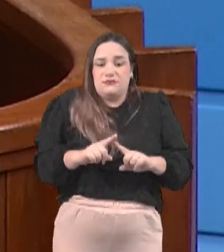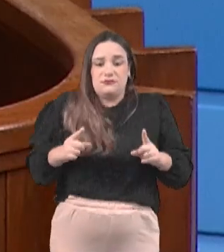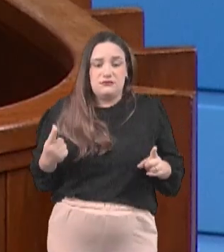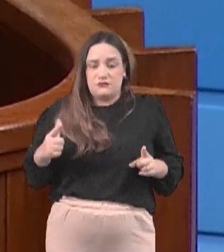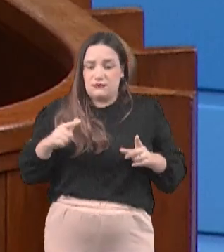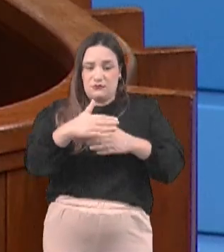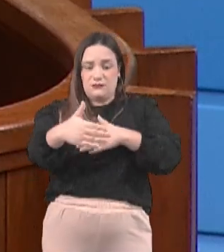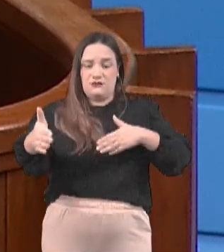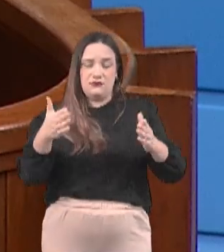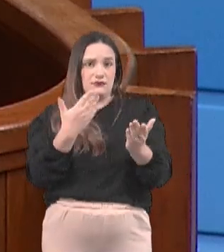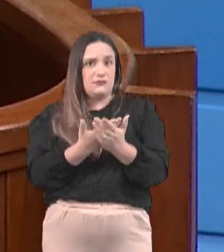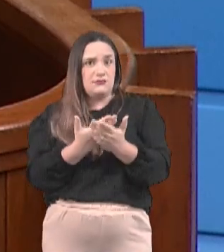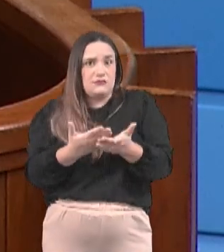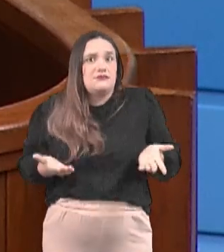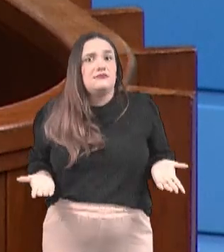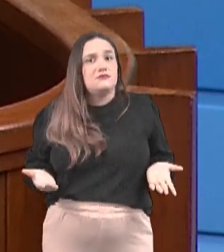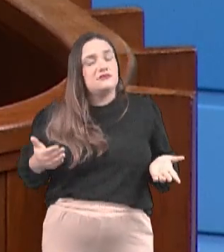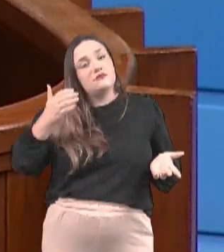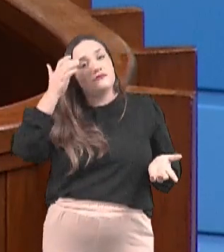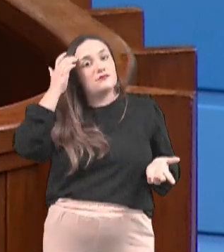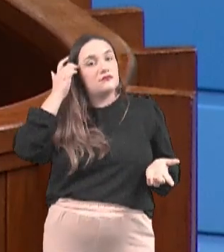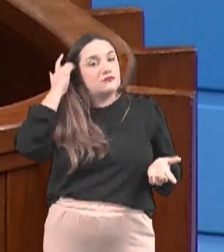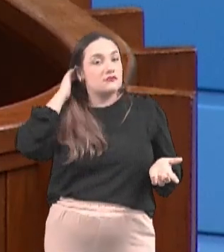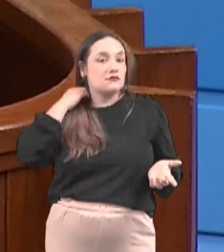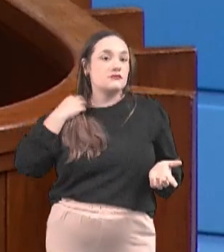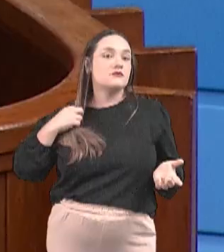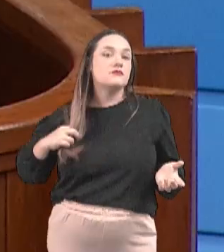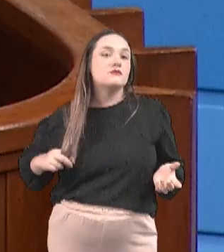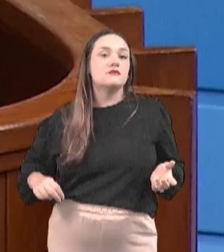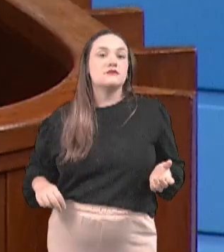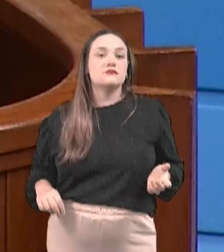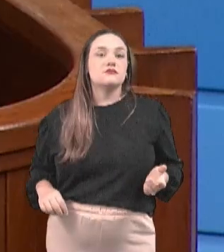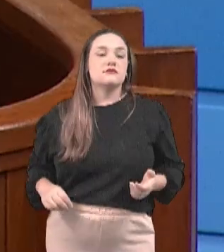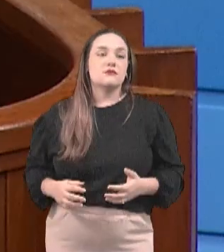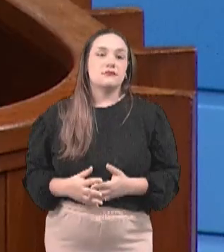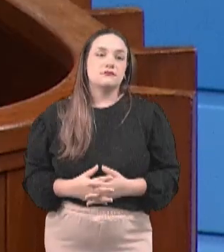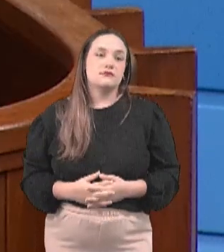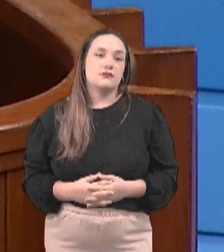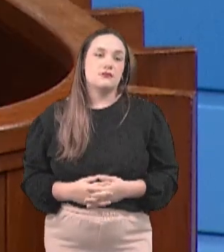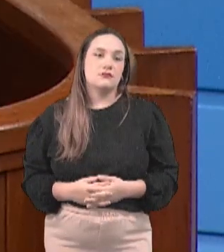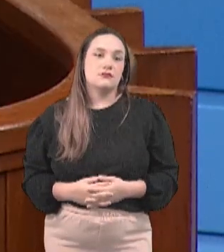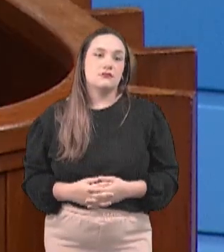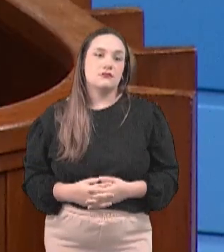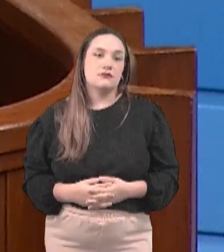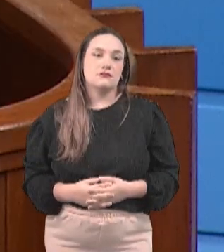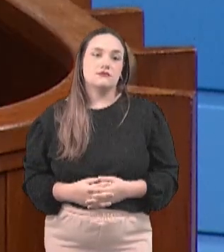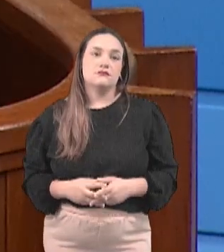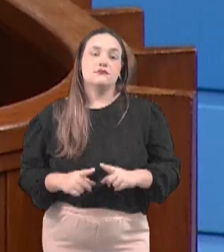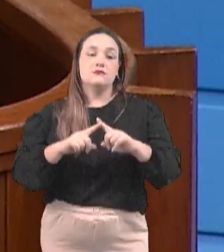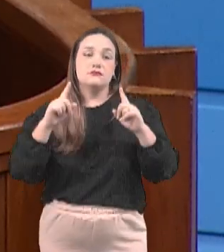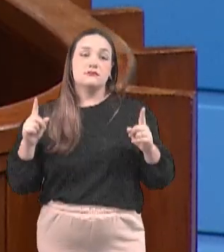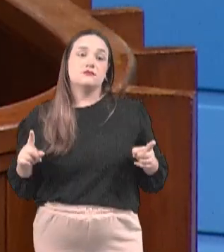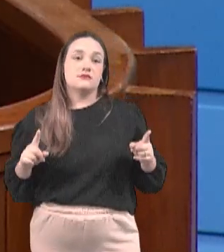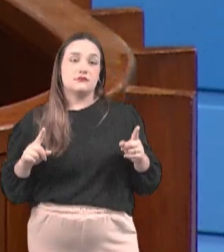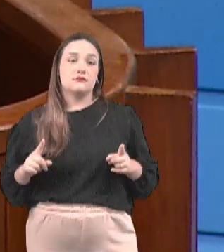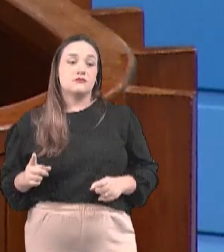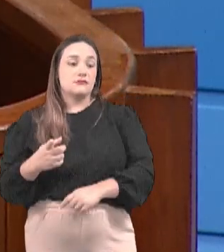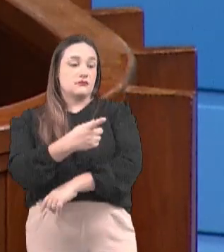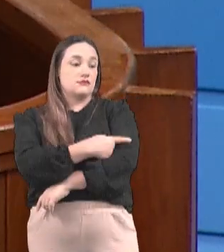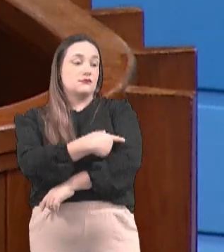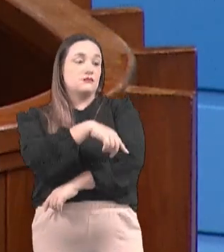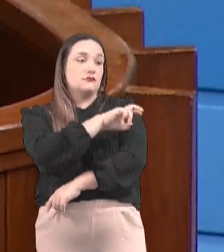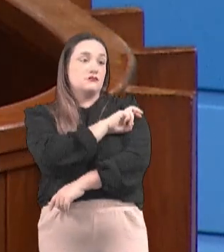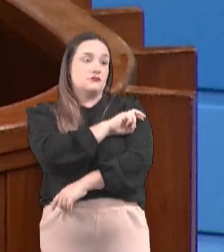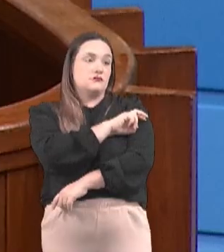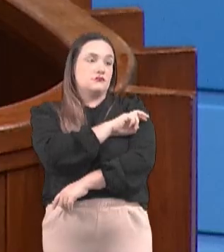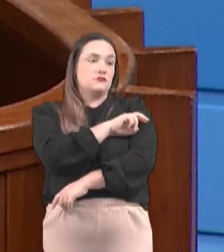de aulas, porque a demanda está indo toda para a rede estadual. Mas essa demanda, do 1º ao 5º,